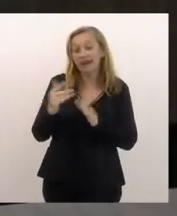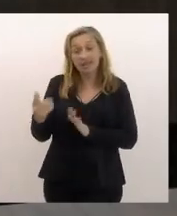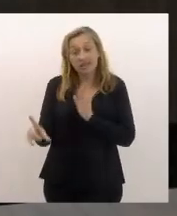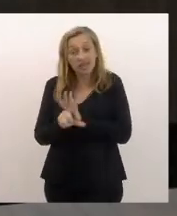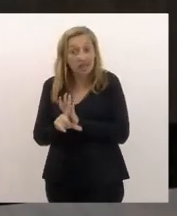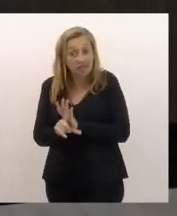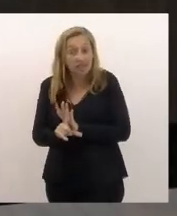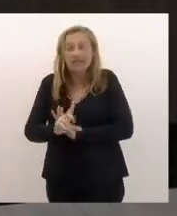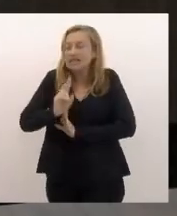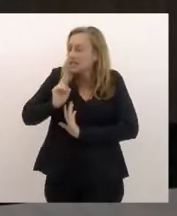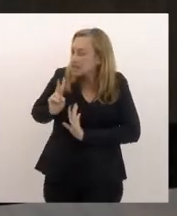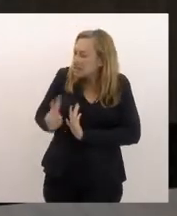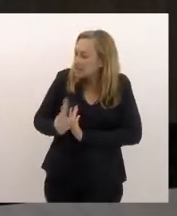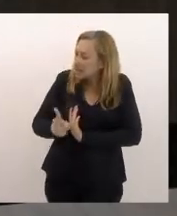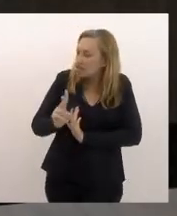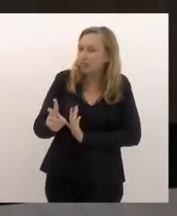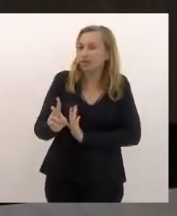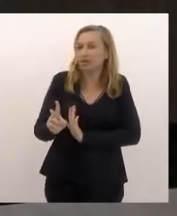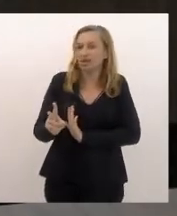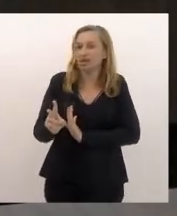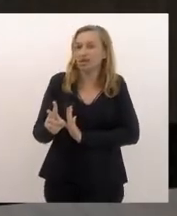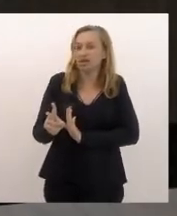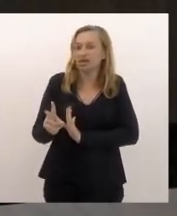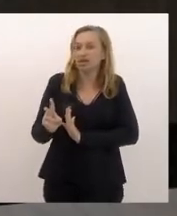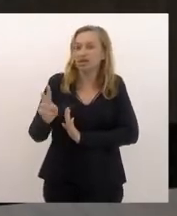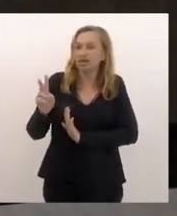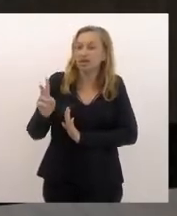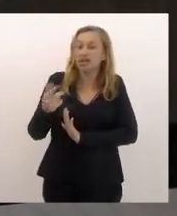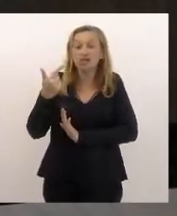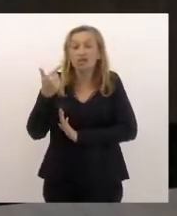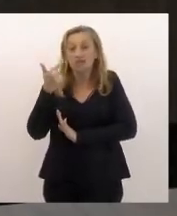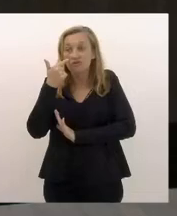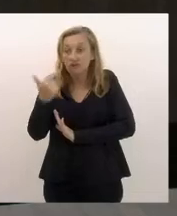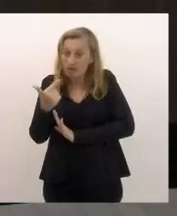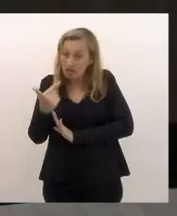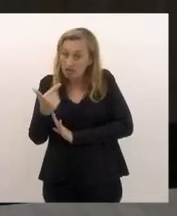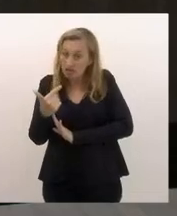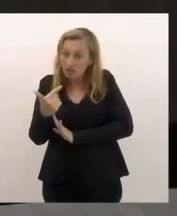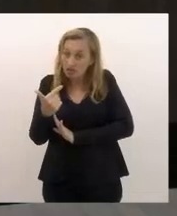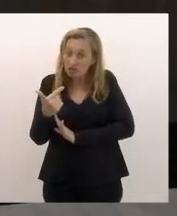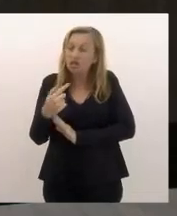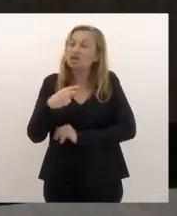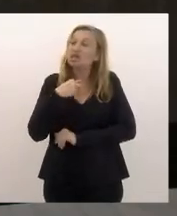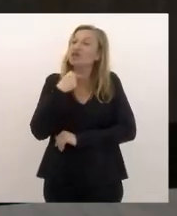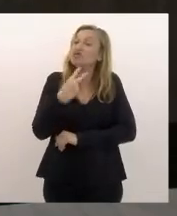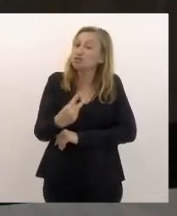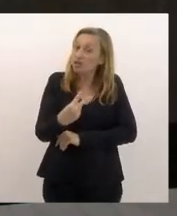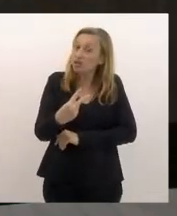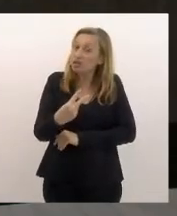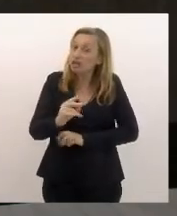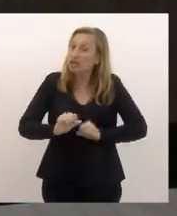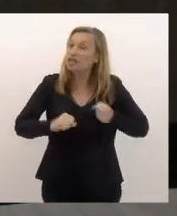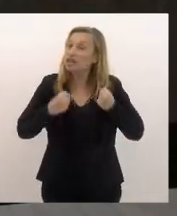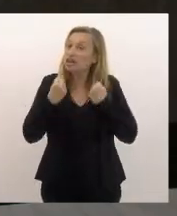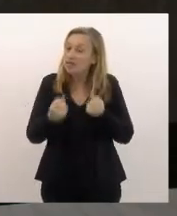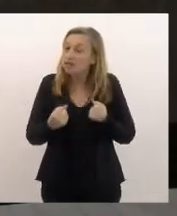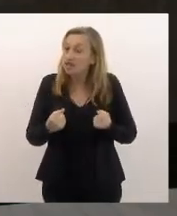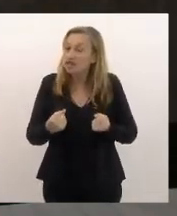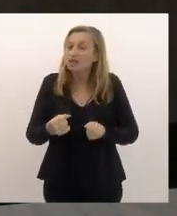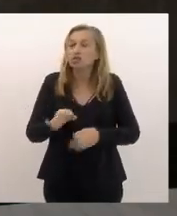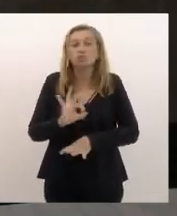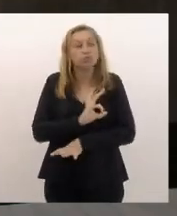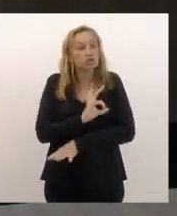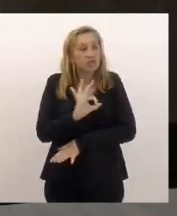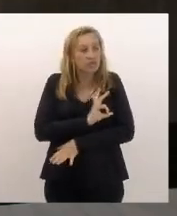Legislativa, sempre levante uma bandeira, que saia a voz em defesa do